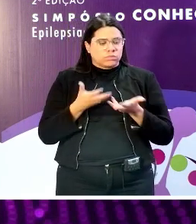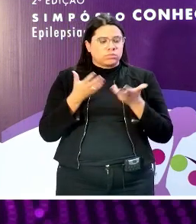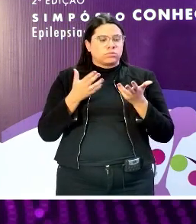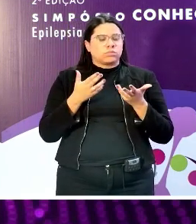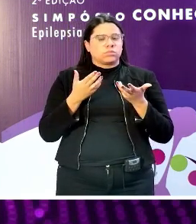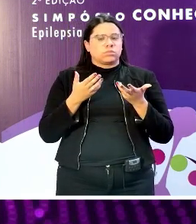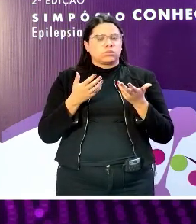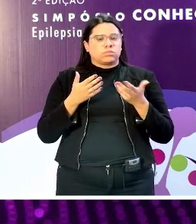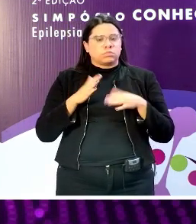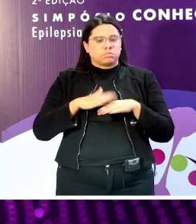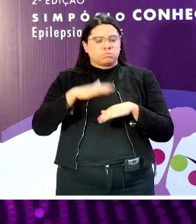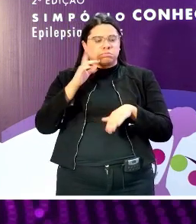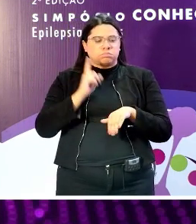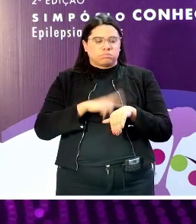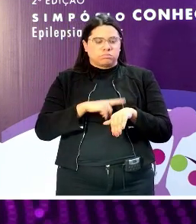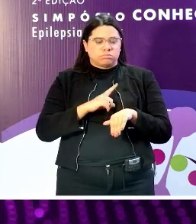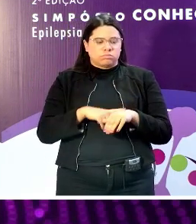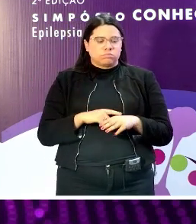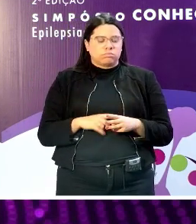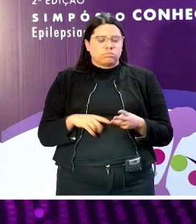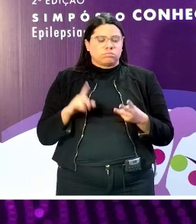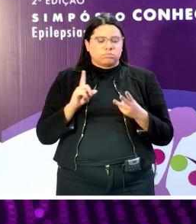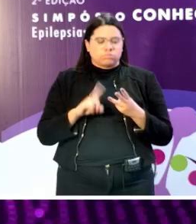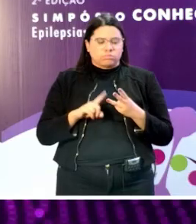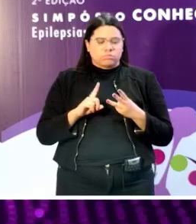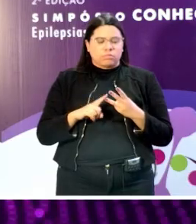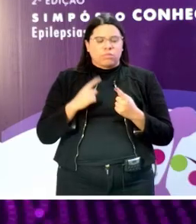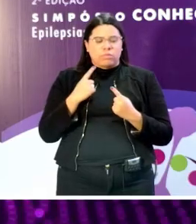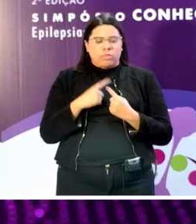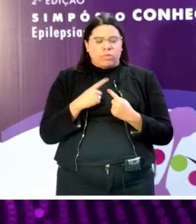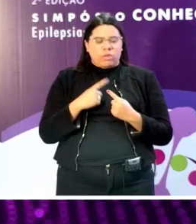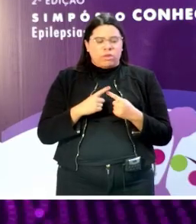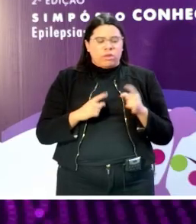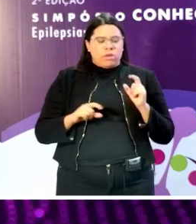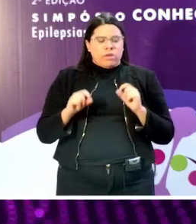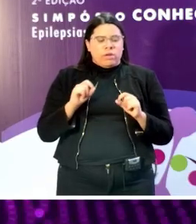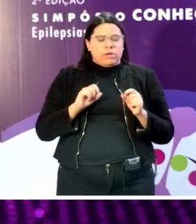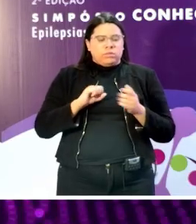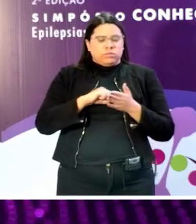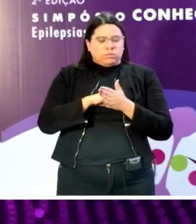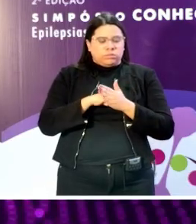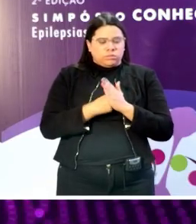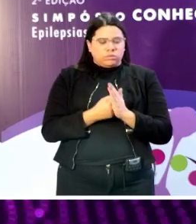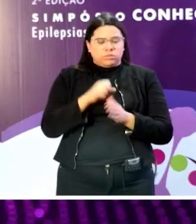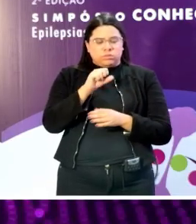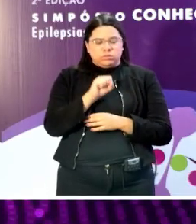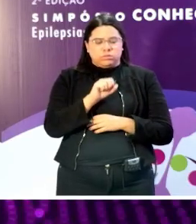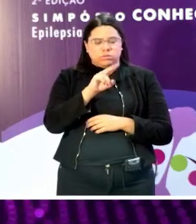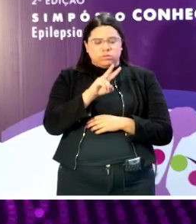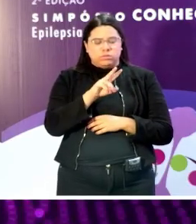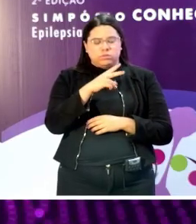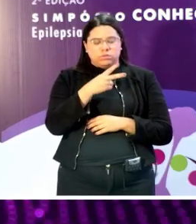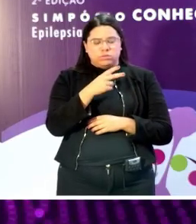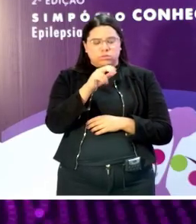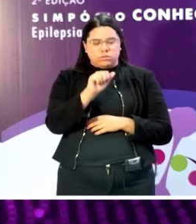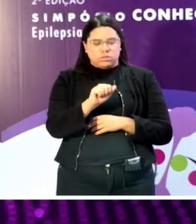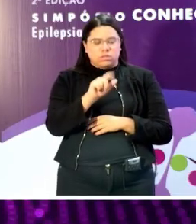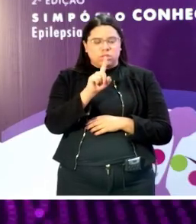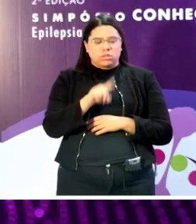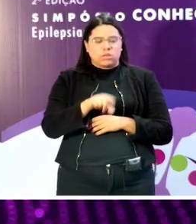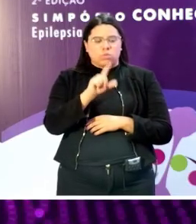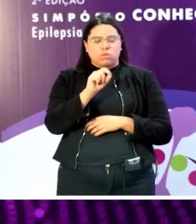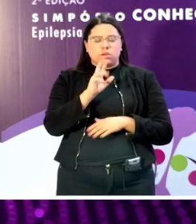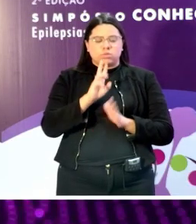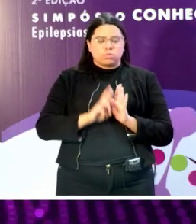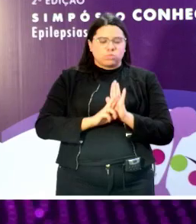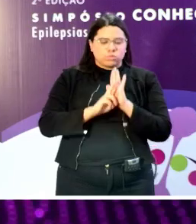seguinte por mais tempo. O terceiro tipo, então, são os bloqueadores da SV2A, que é uma vesícula responsável,